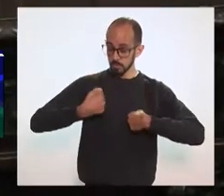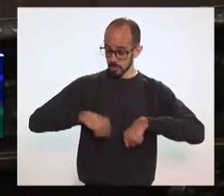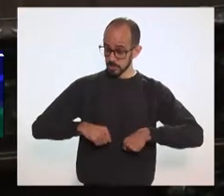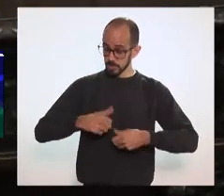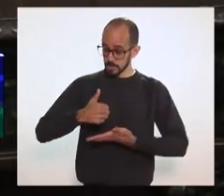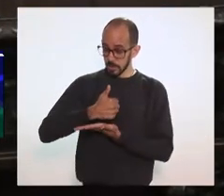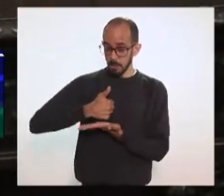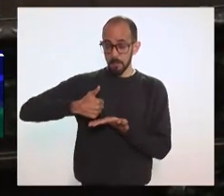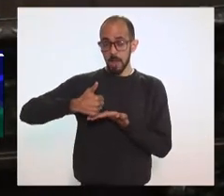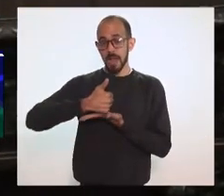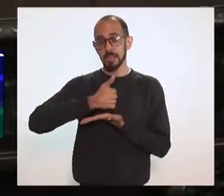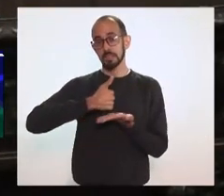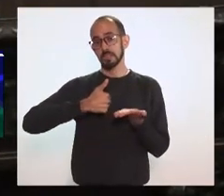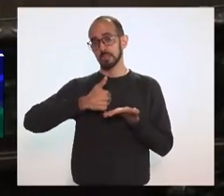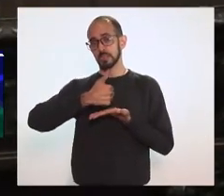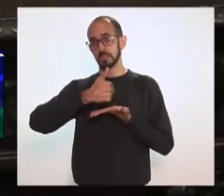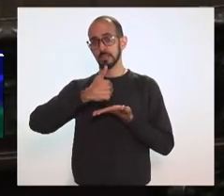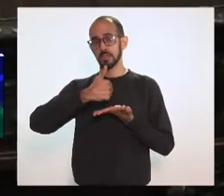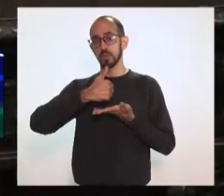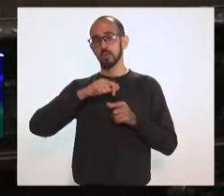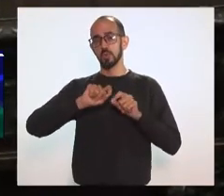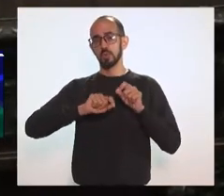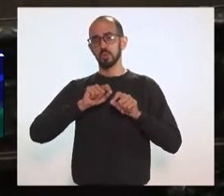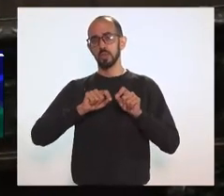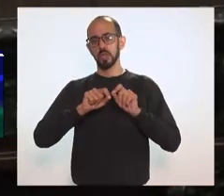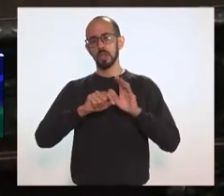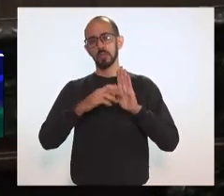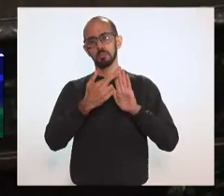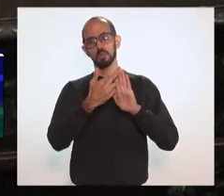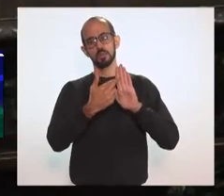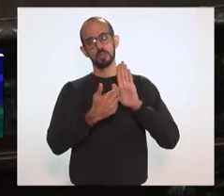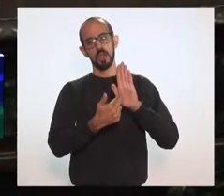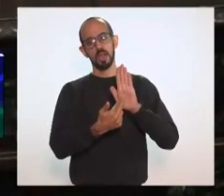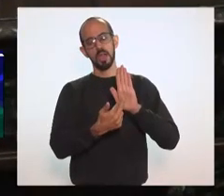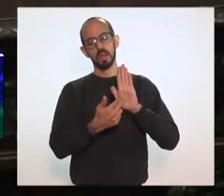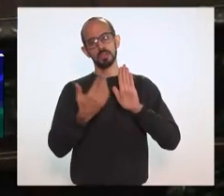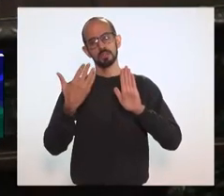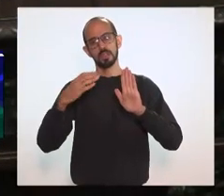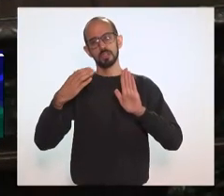precisa se pautar por parâmetros científicos e sanitários.